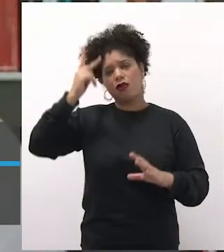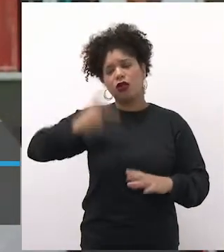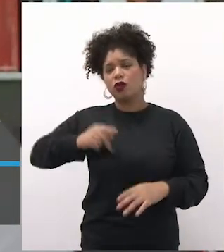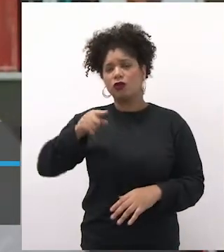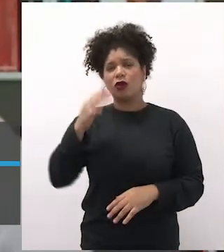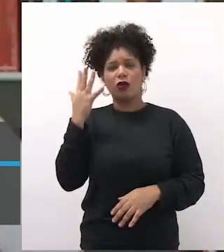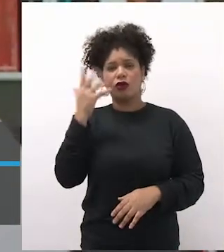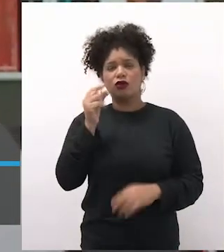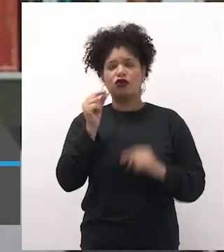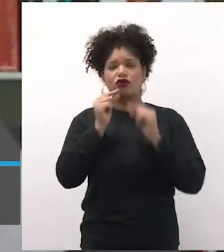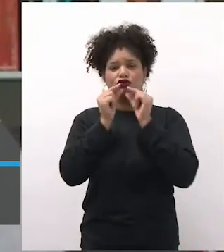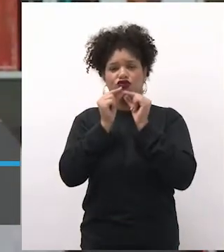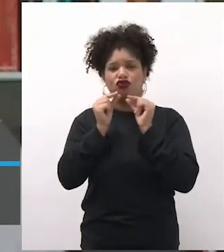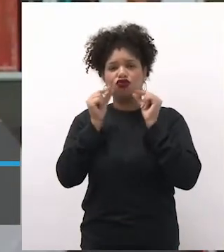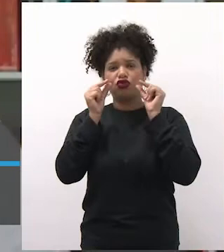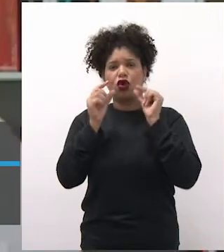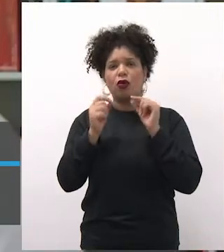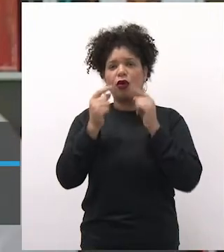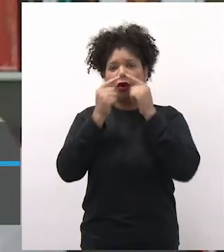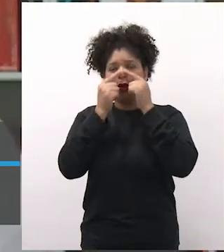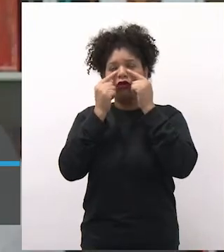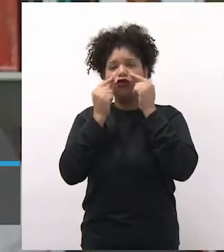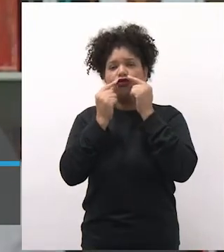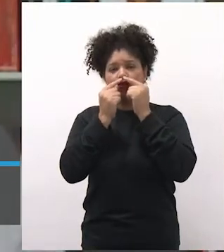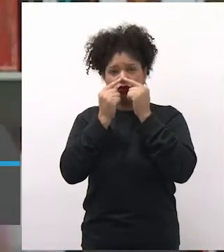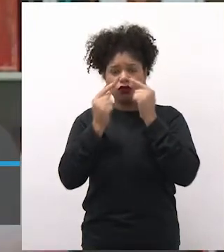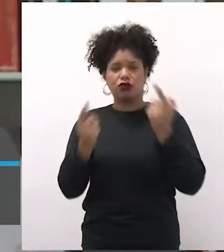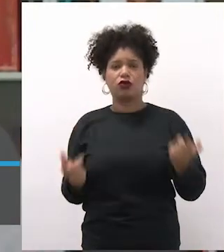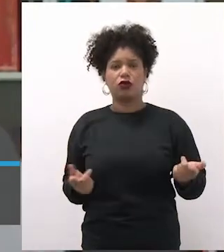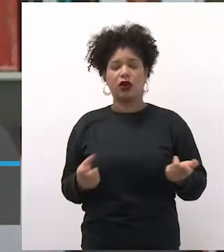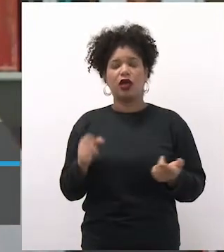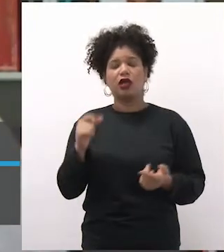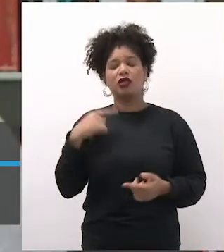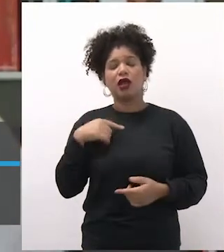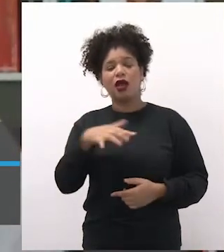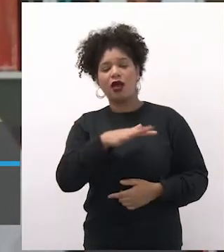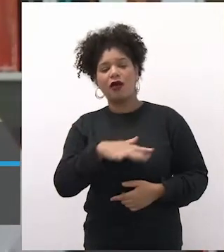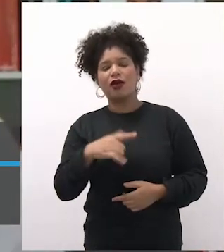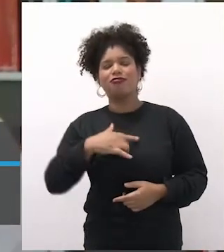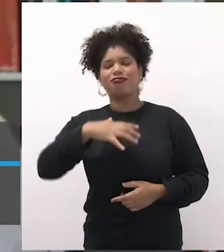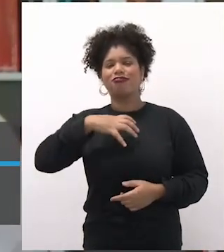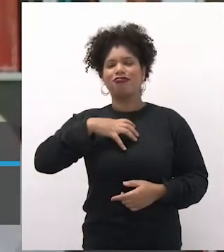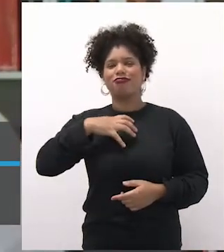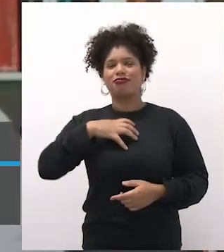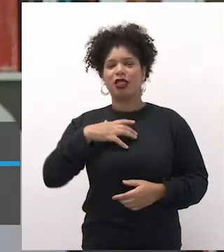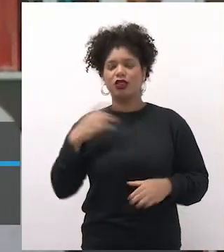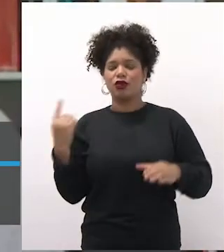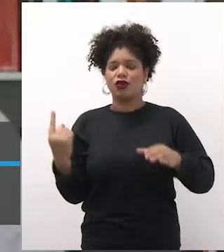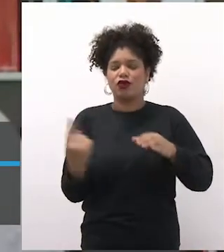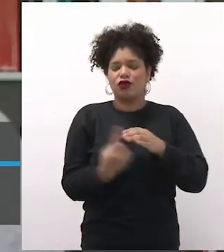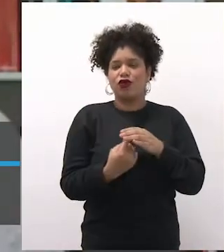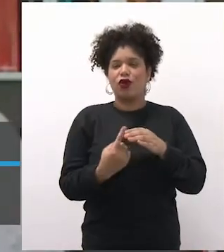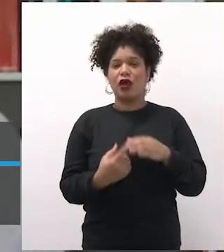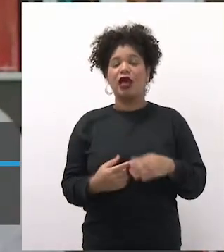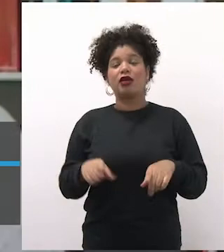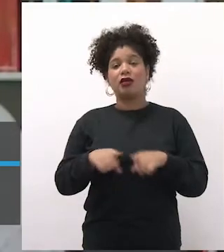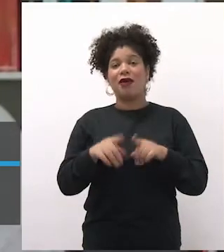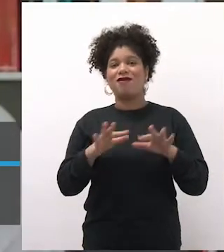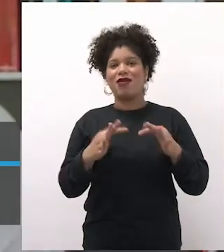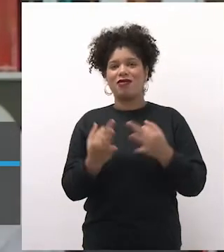tem lábios grossos, porque seu nariz é redondinho, quando você está inserido nesse ambiente, que você cresce ouvindo, se valorizando,